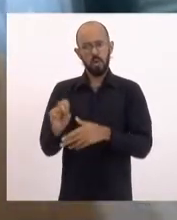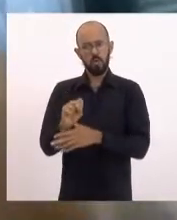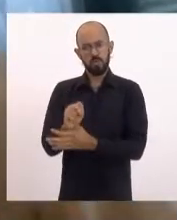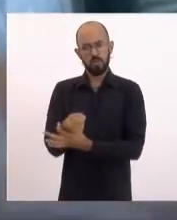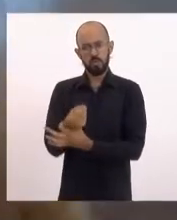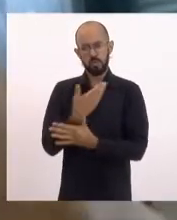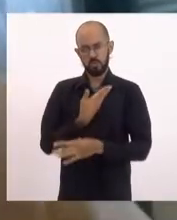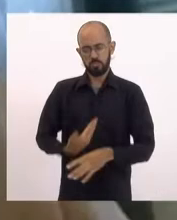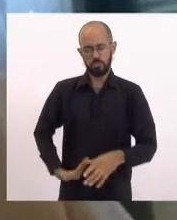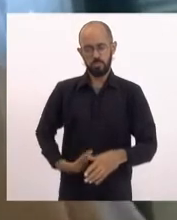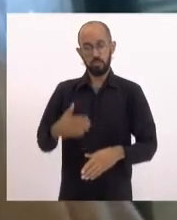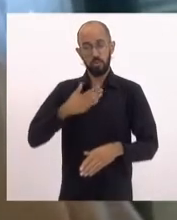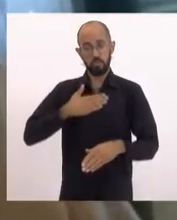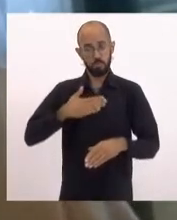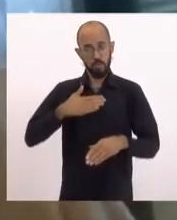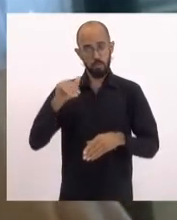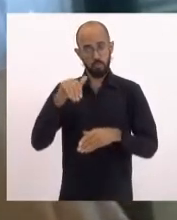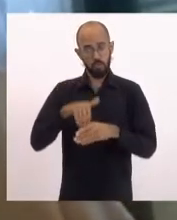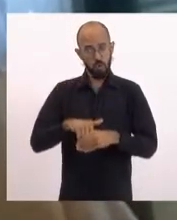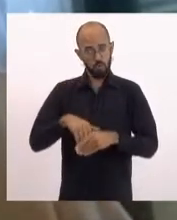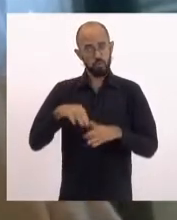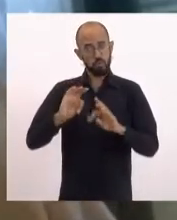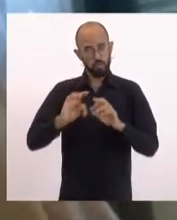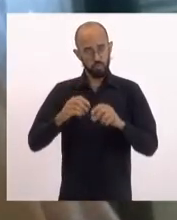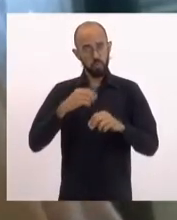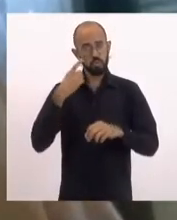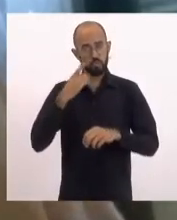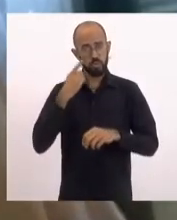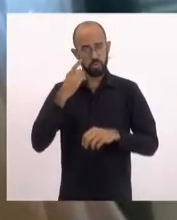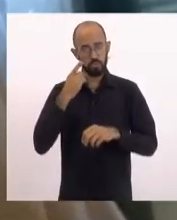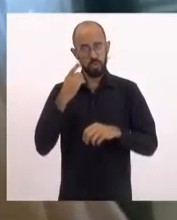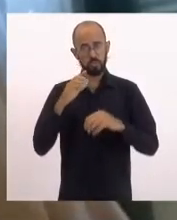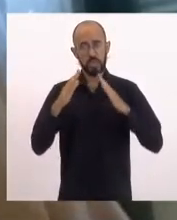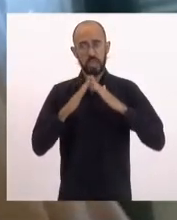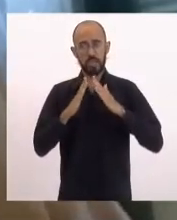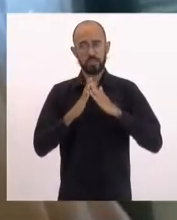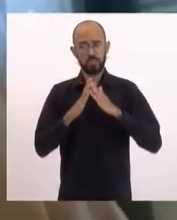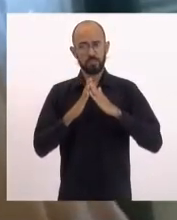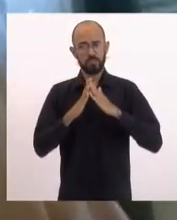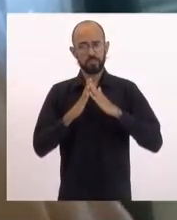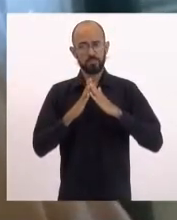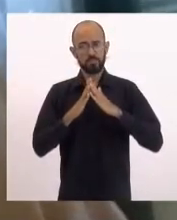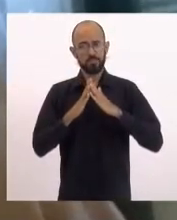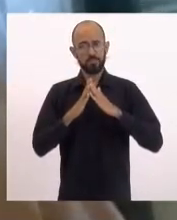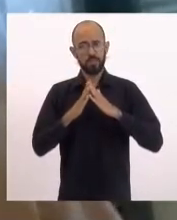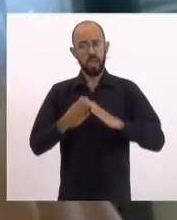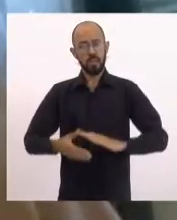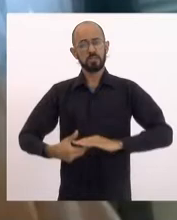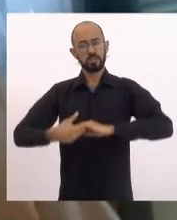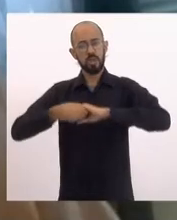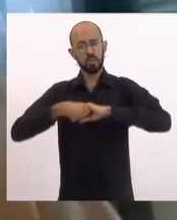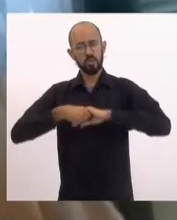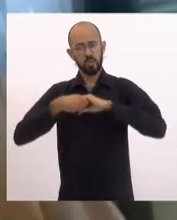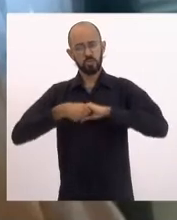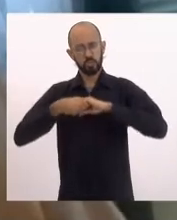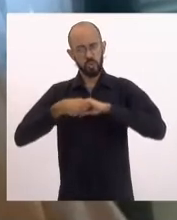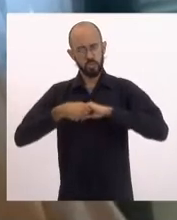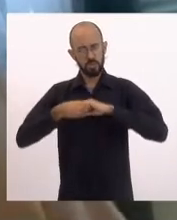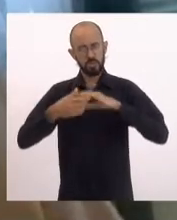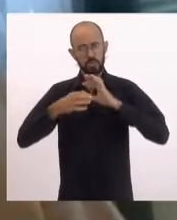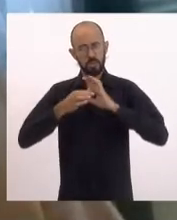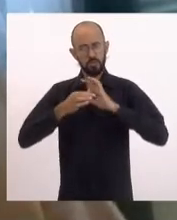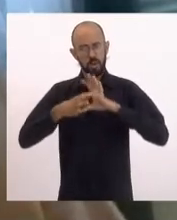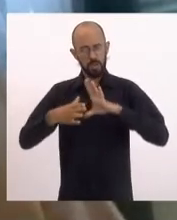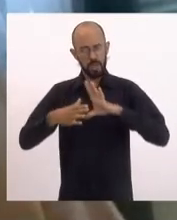meu voto e o voto de todos os deputados dessa casa. Saudações biodiversas e democráticas.